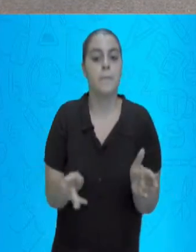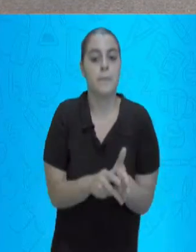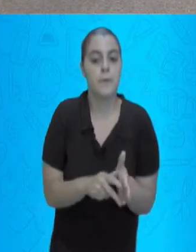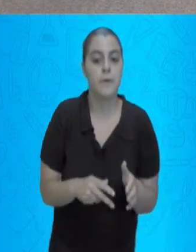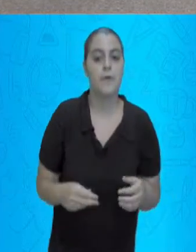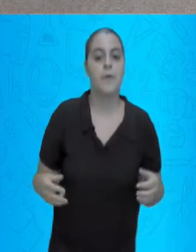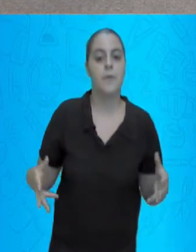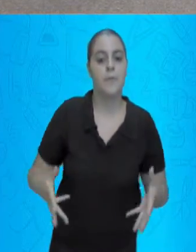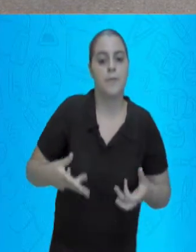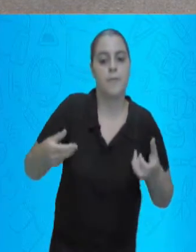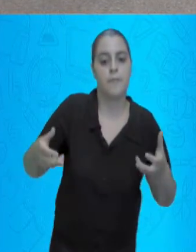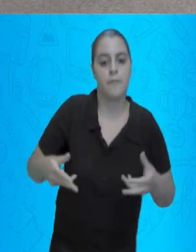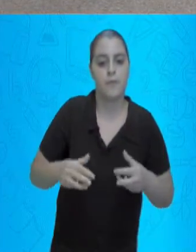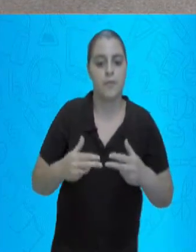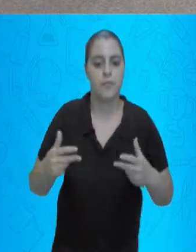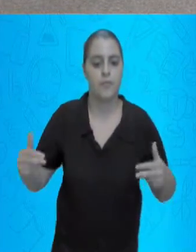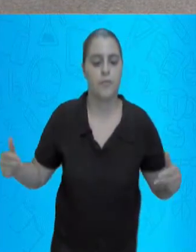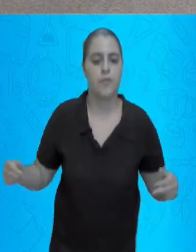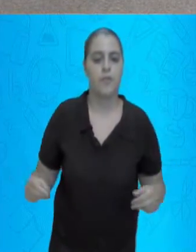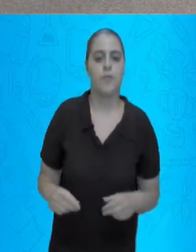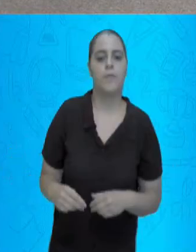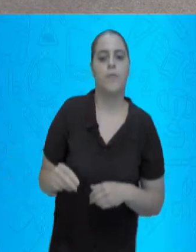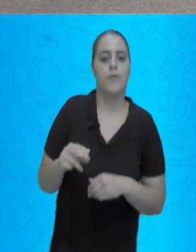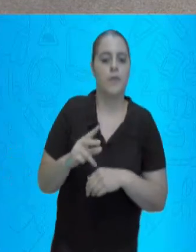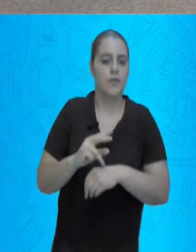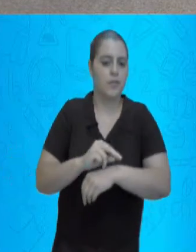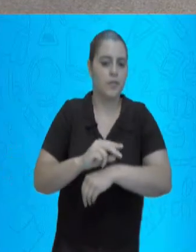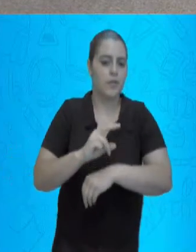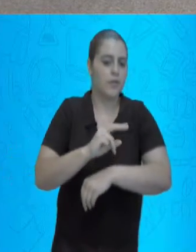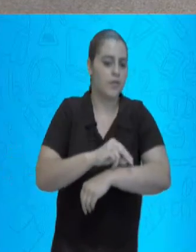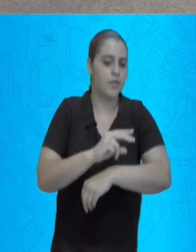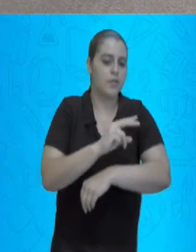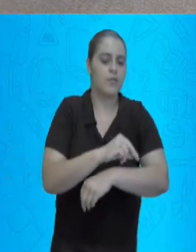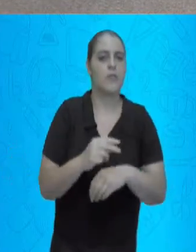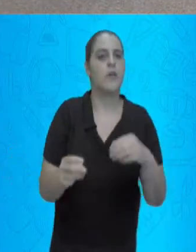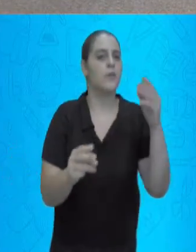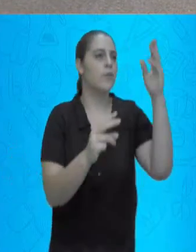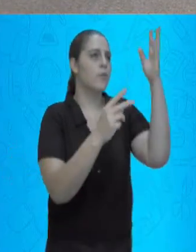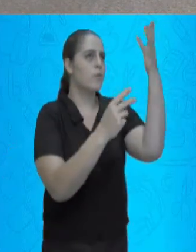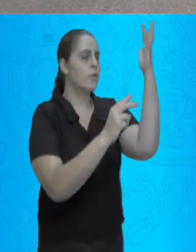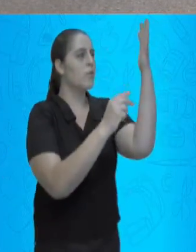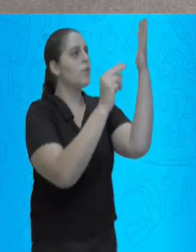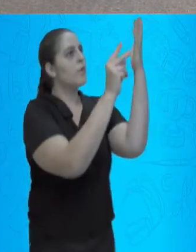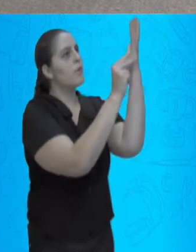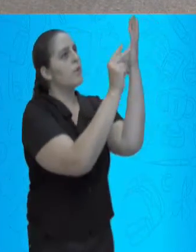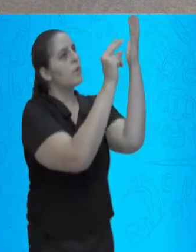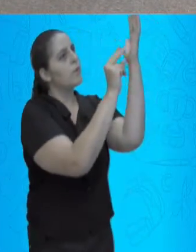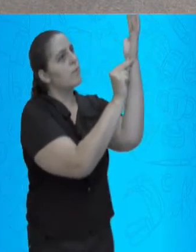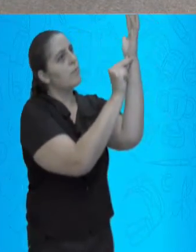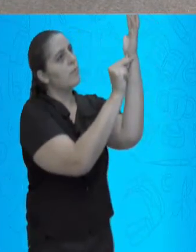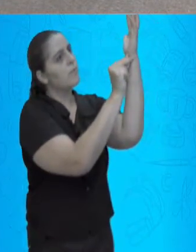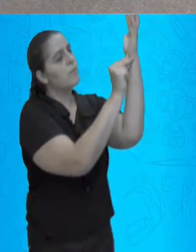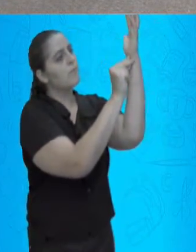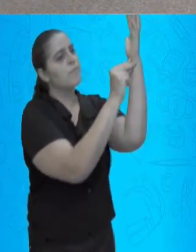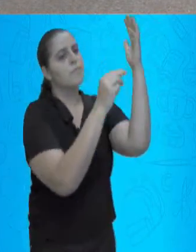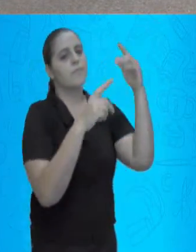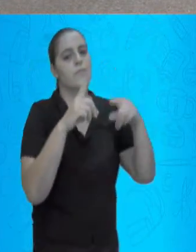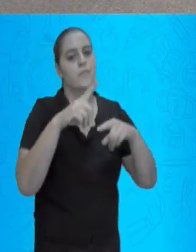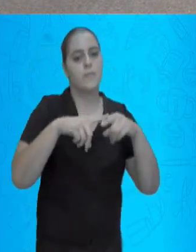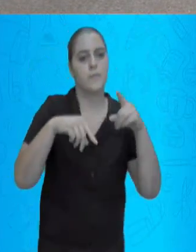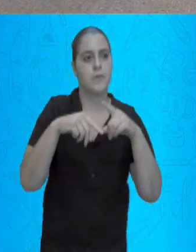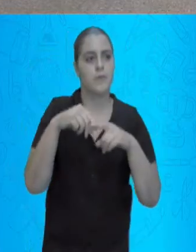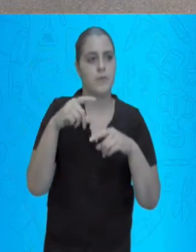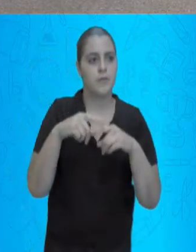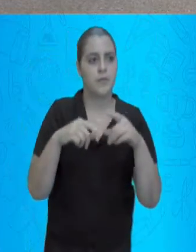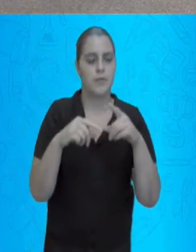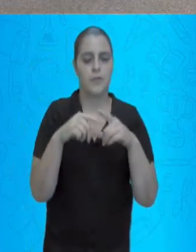aí de repente o inseto está no tronco da árvore e este material, o